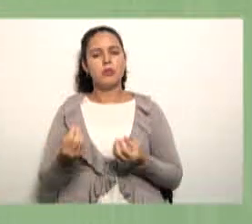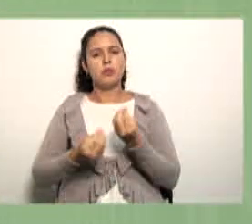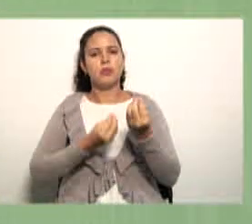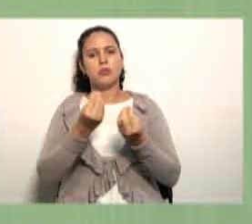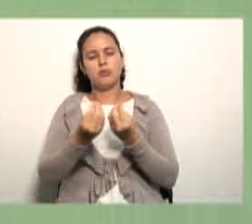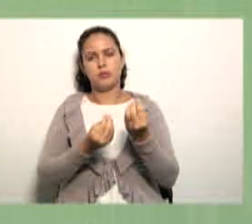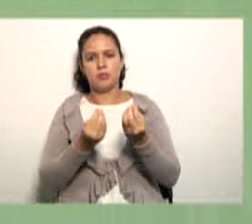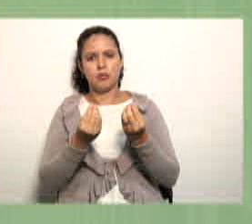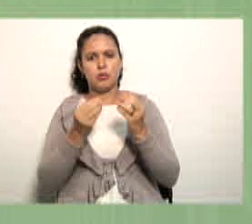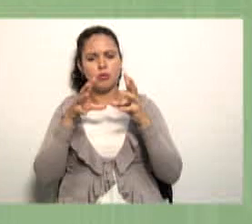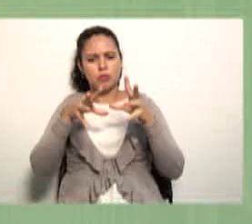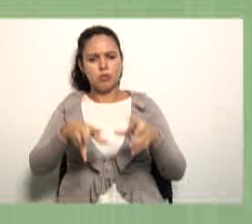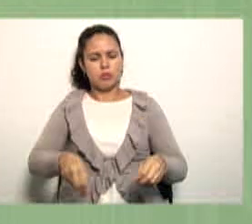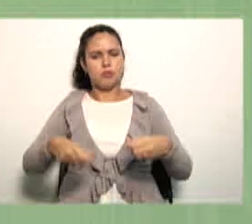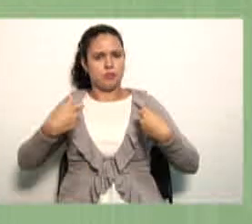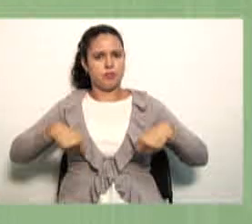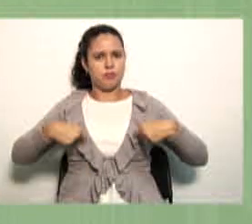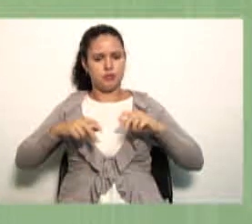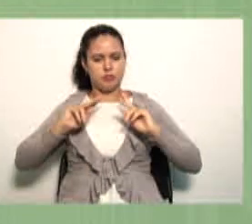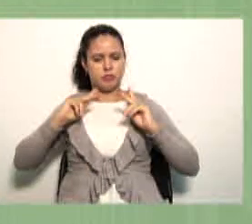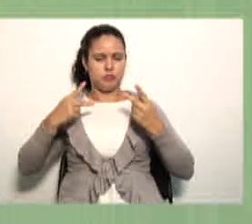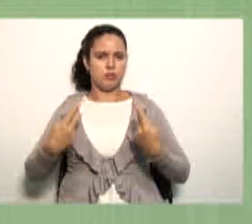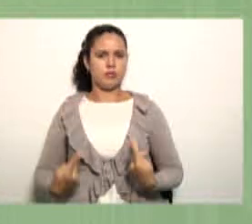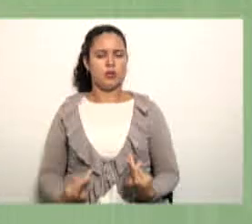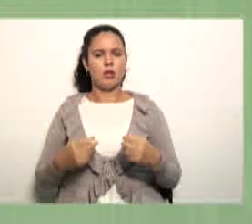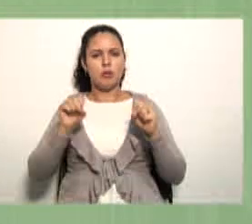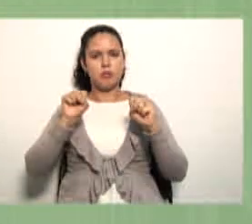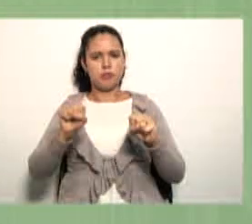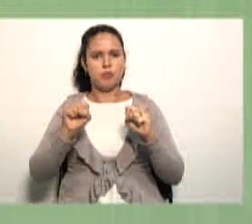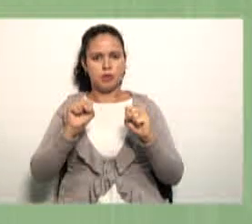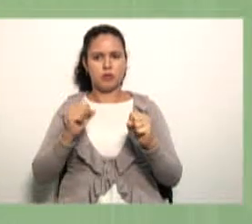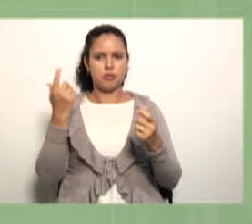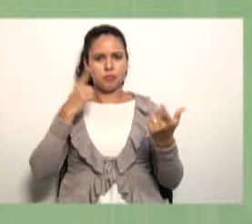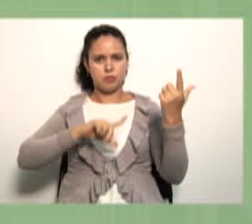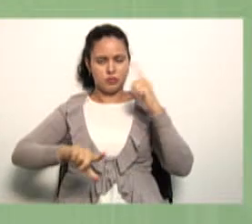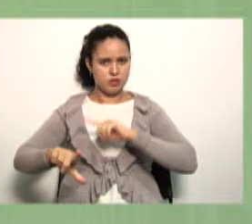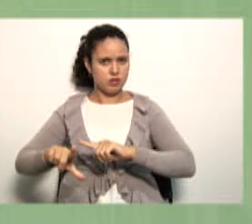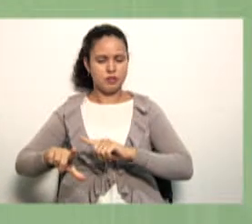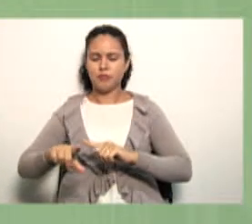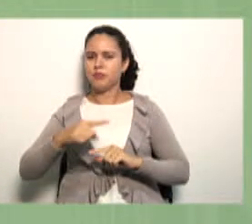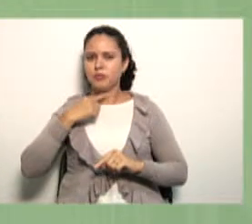nem todas as necessidades humanas podem ser atendidas.